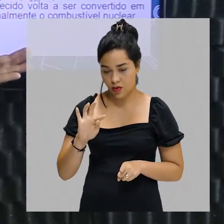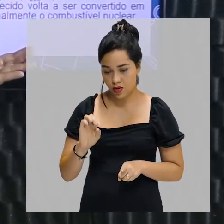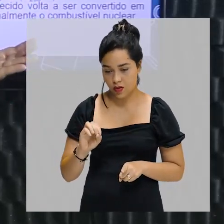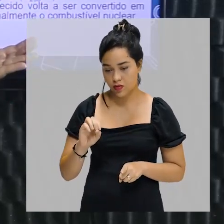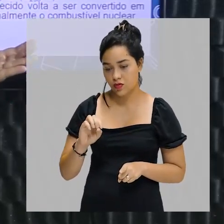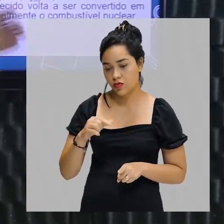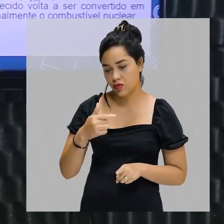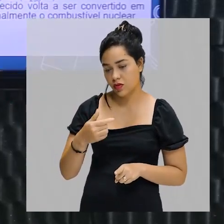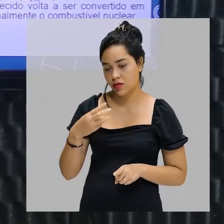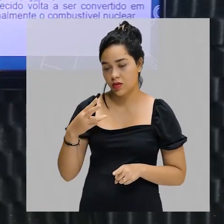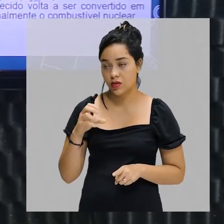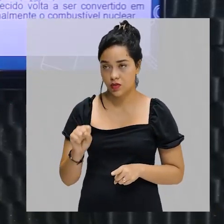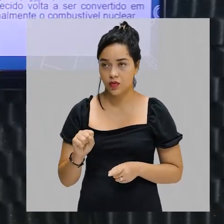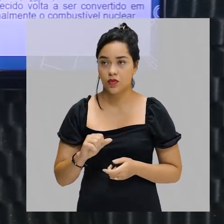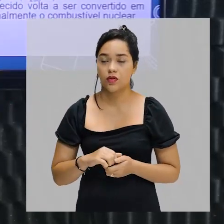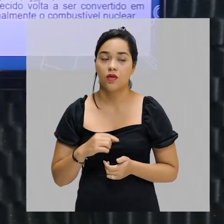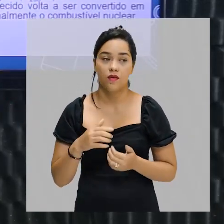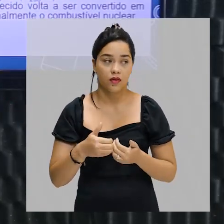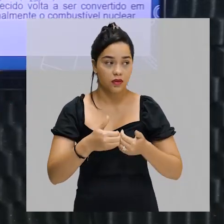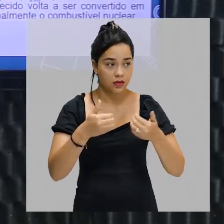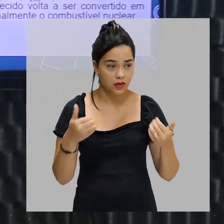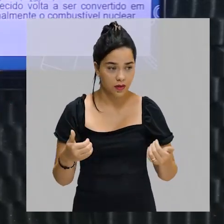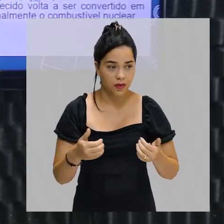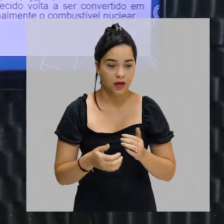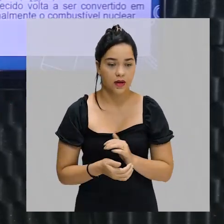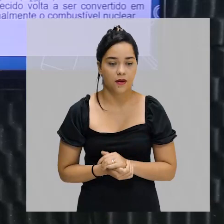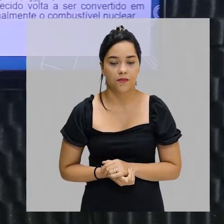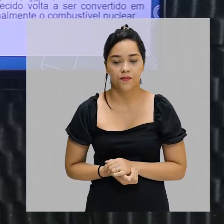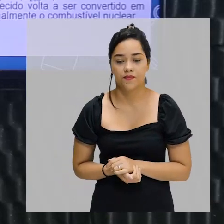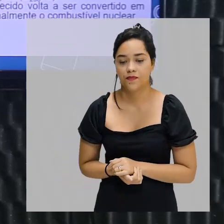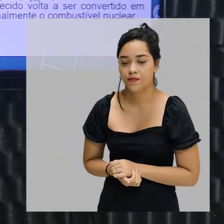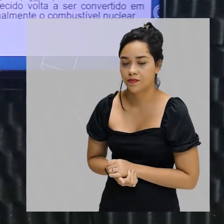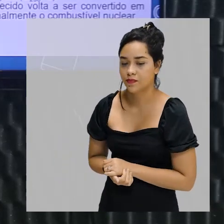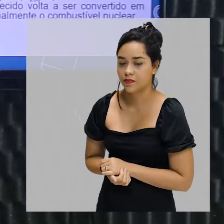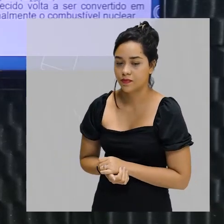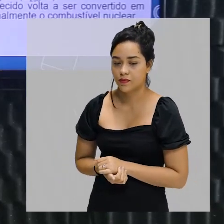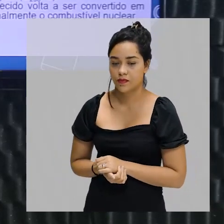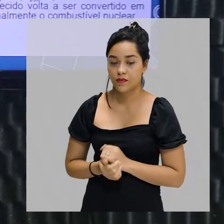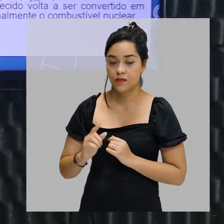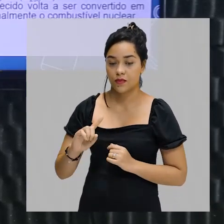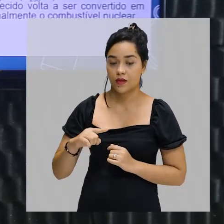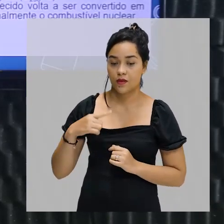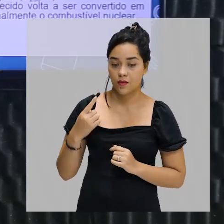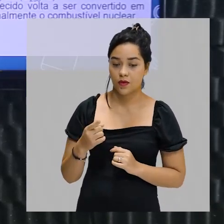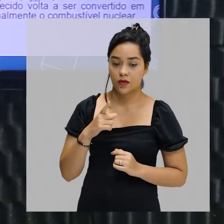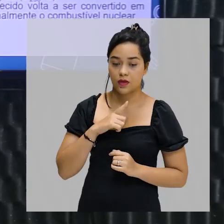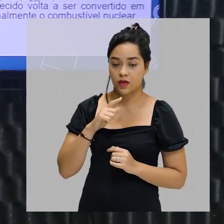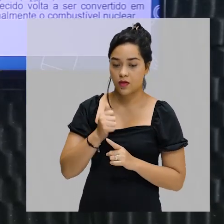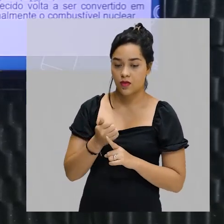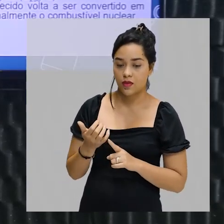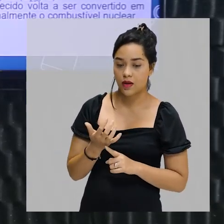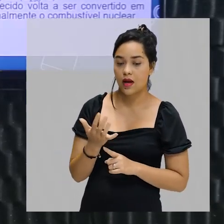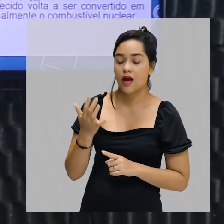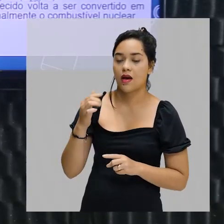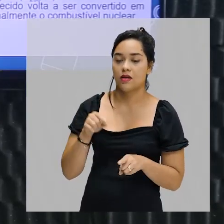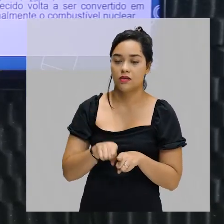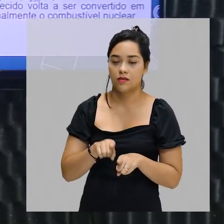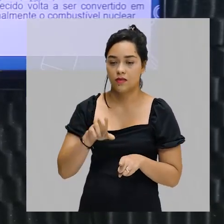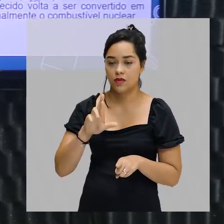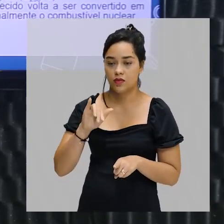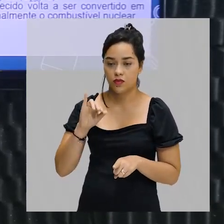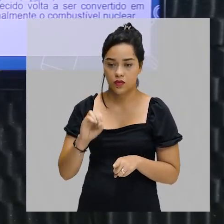urânio 238. Então a gente vai separar, né, esses elementos. Em seguida, o gás hexafluoreto de